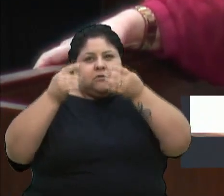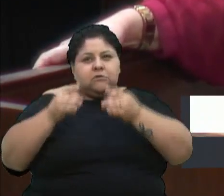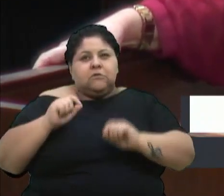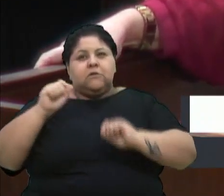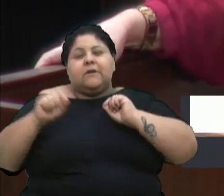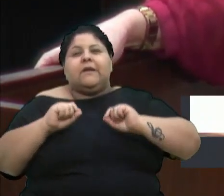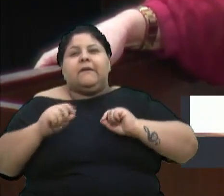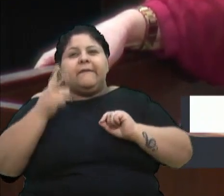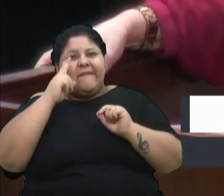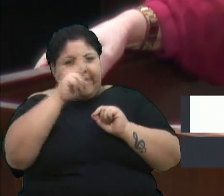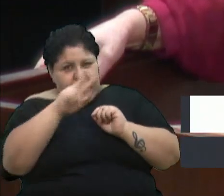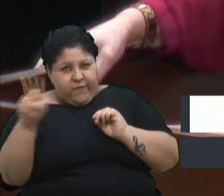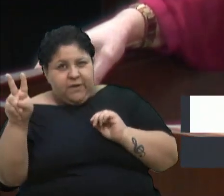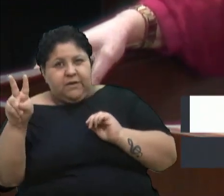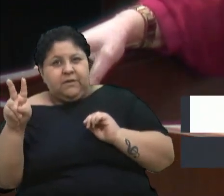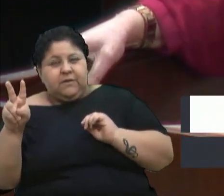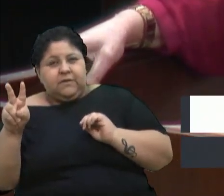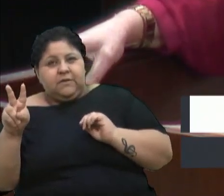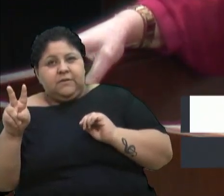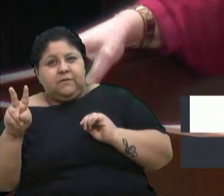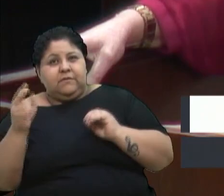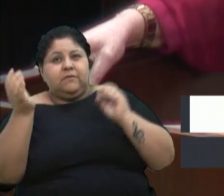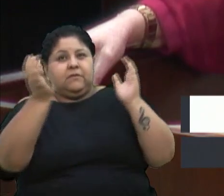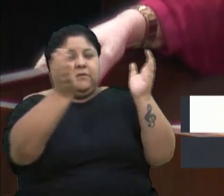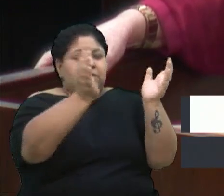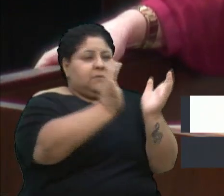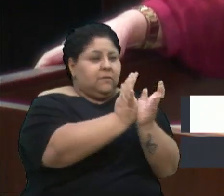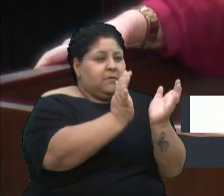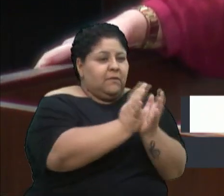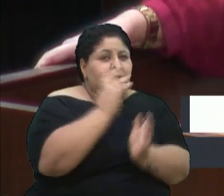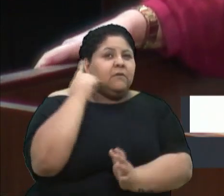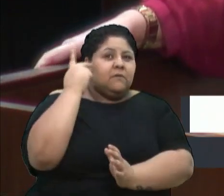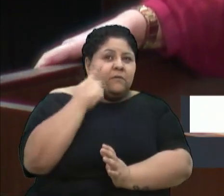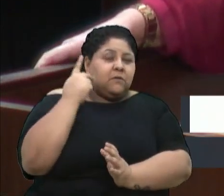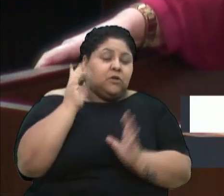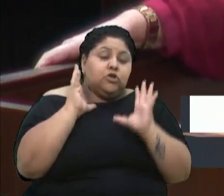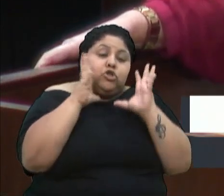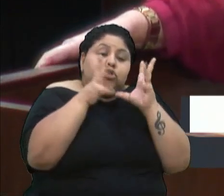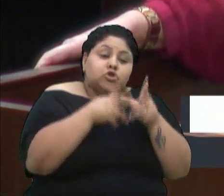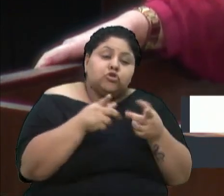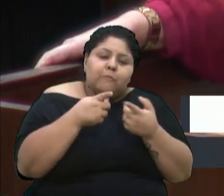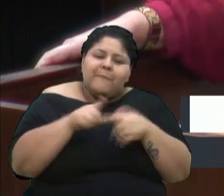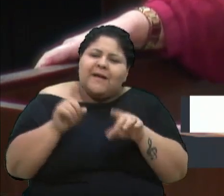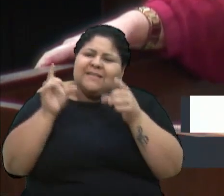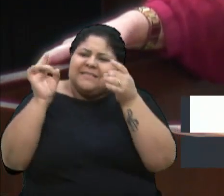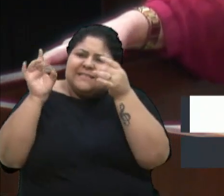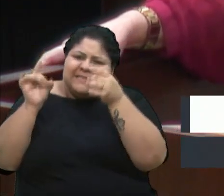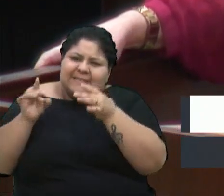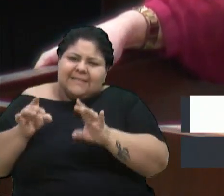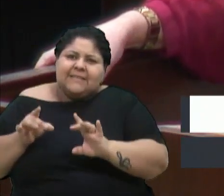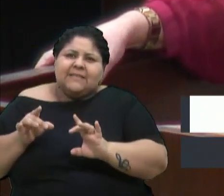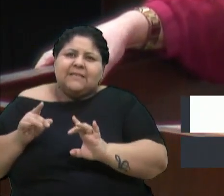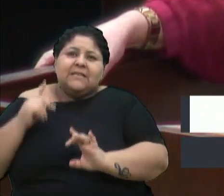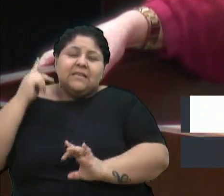nos acompanhando, aos colegas vereadores todos, mas especialmente aqueles que